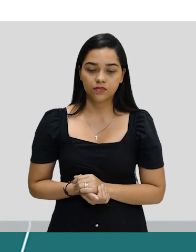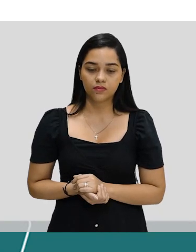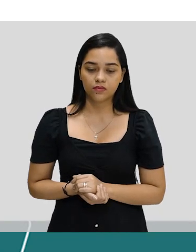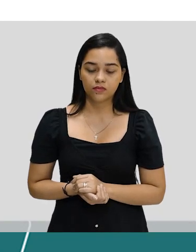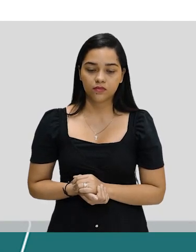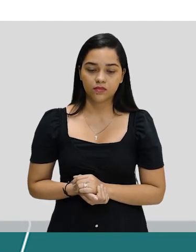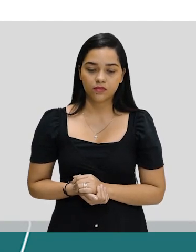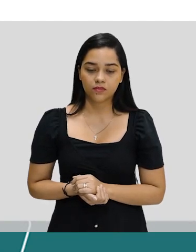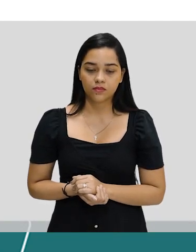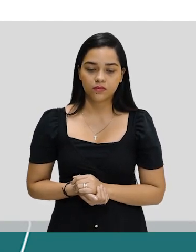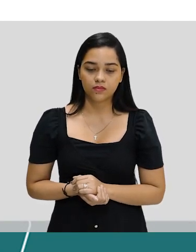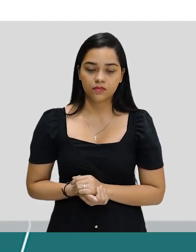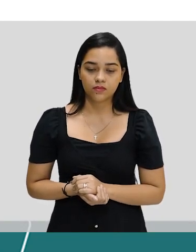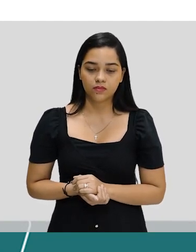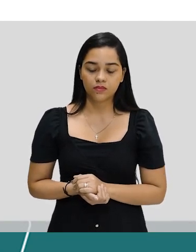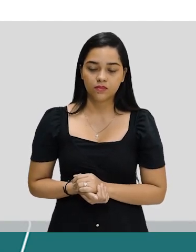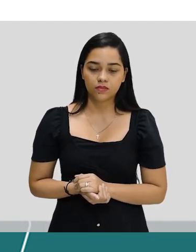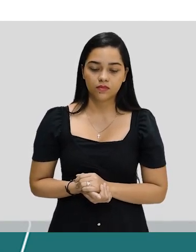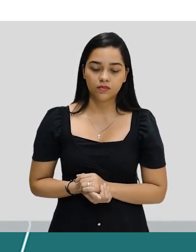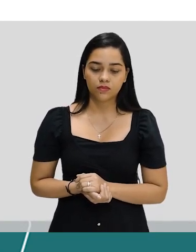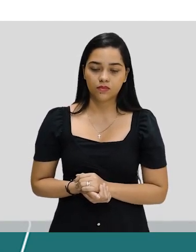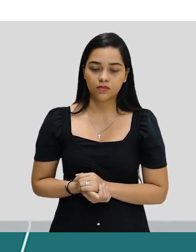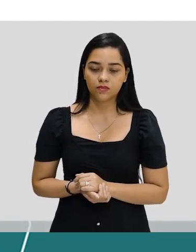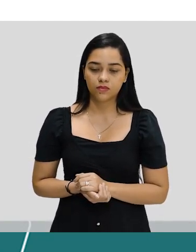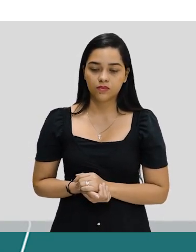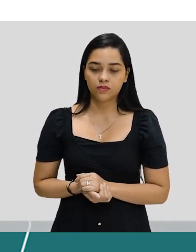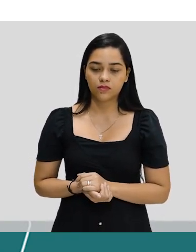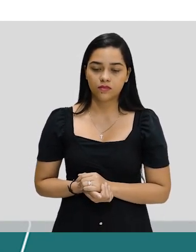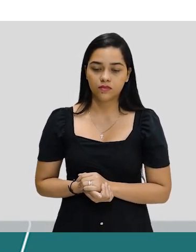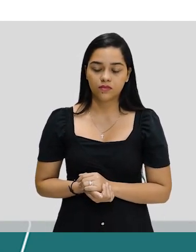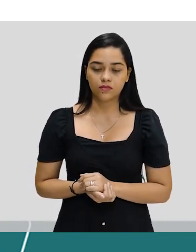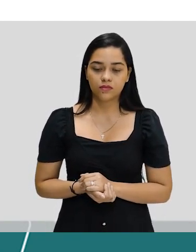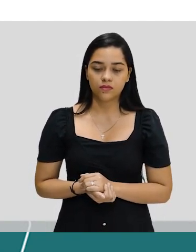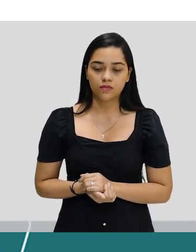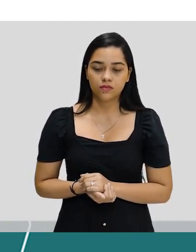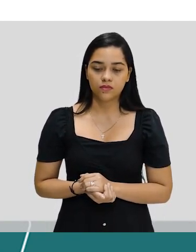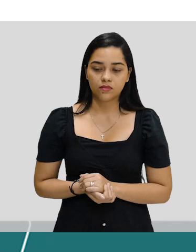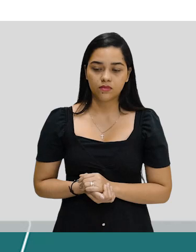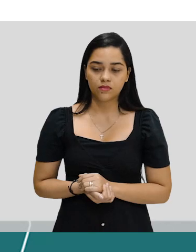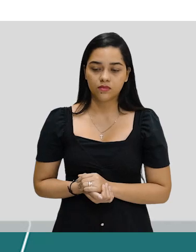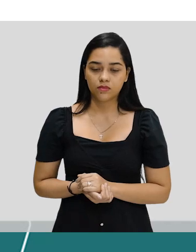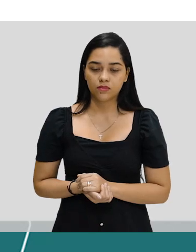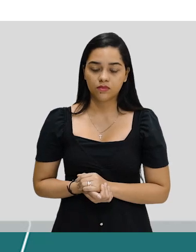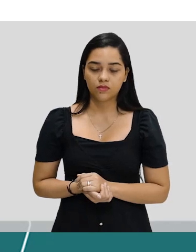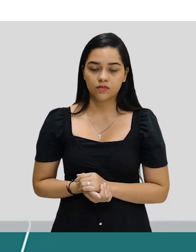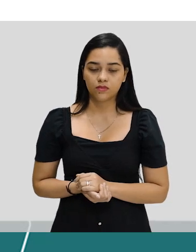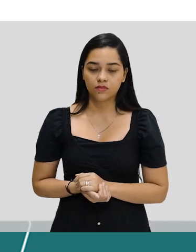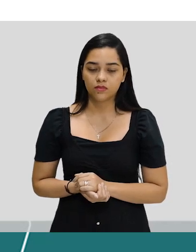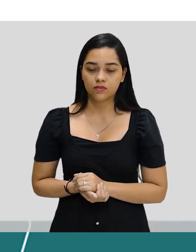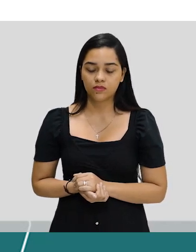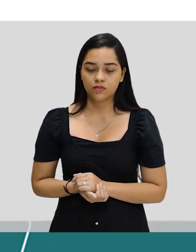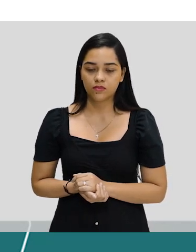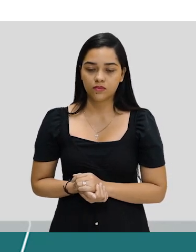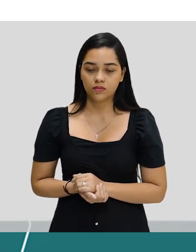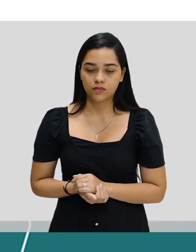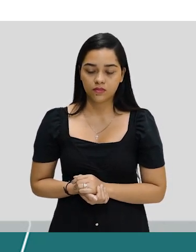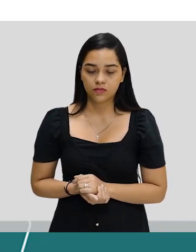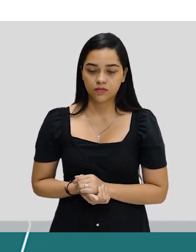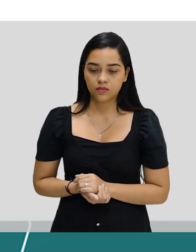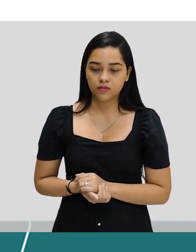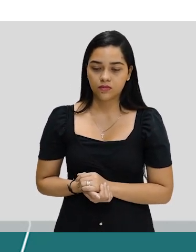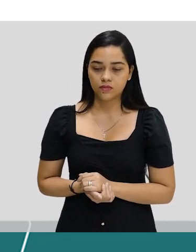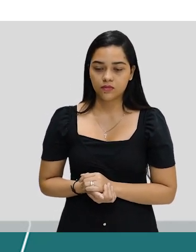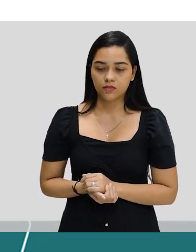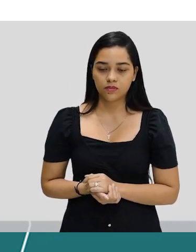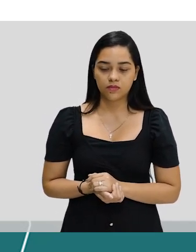bons colégios, a principal dificuldade é com clareza. E para satisfazer a essa demanda que o novo tipo de